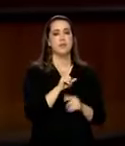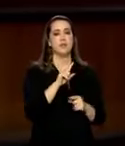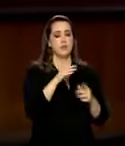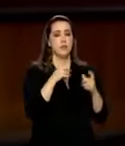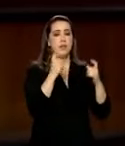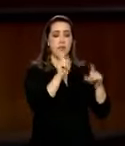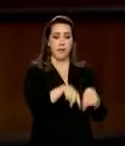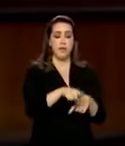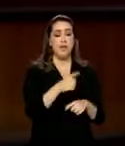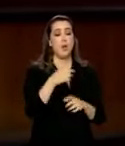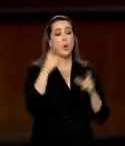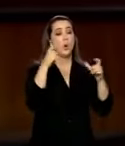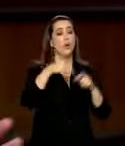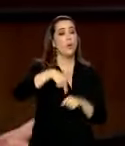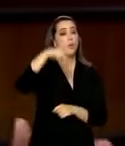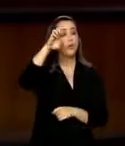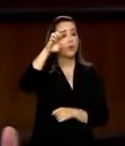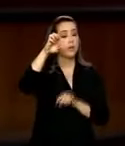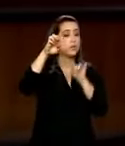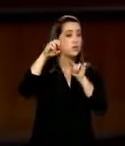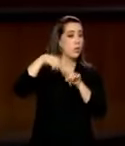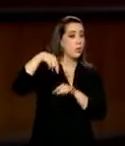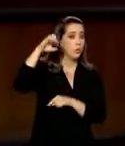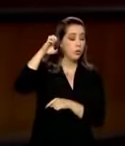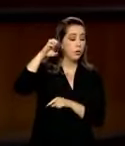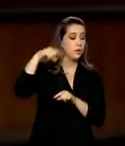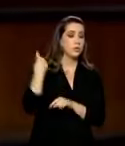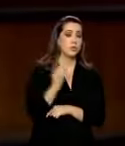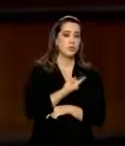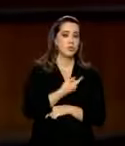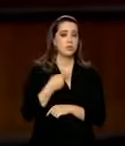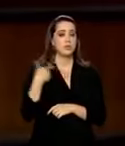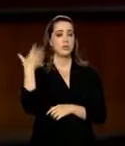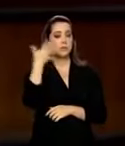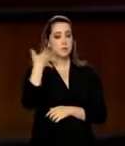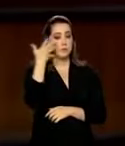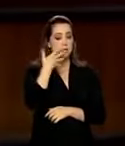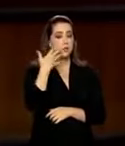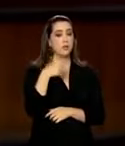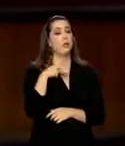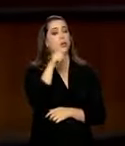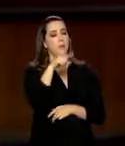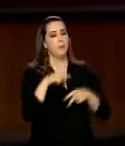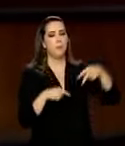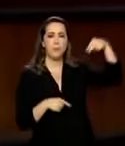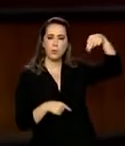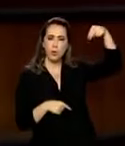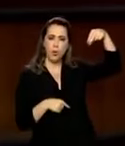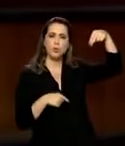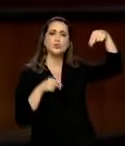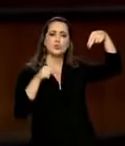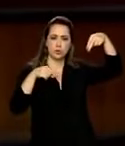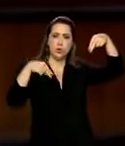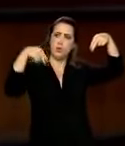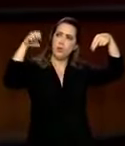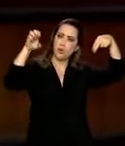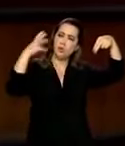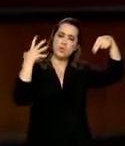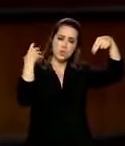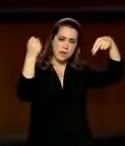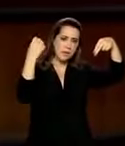região Nordeste. Nós estamos falando basicamente aqui para a região Norte. Agora,